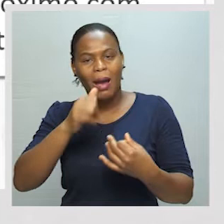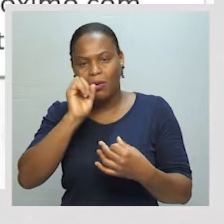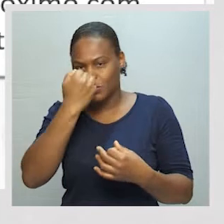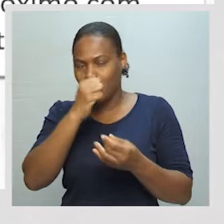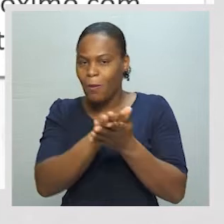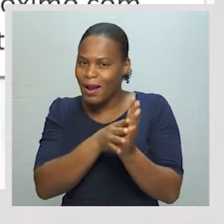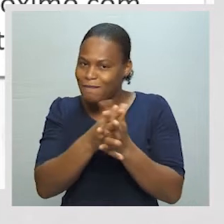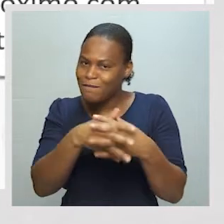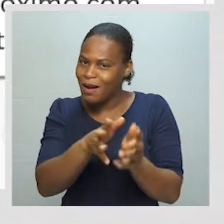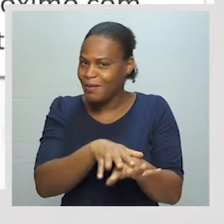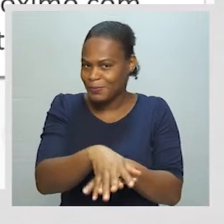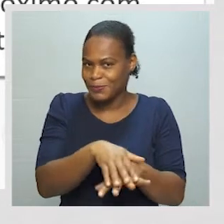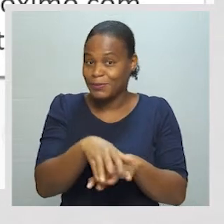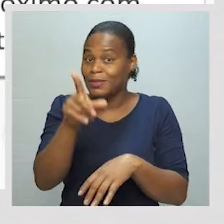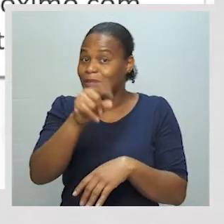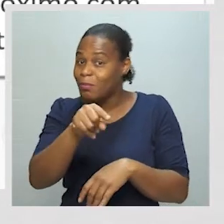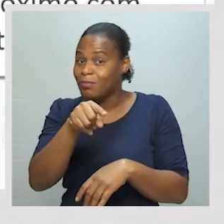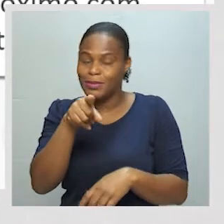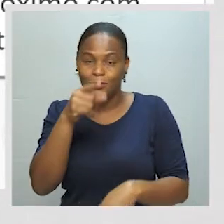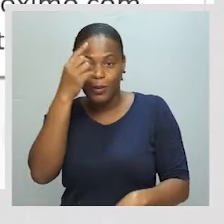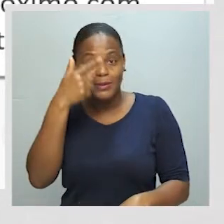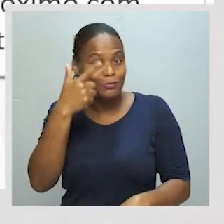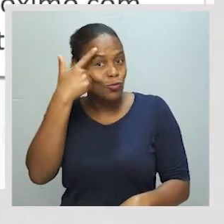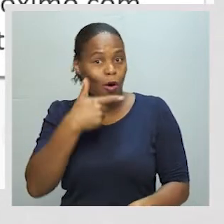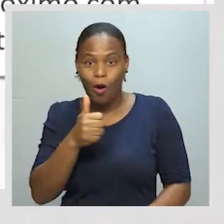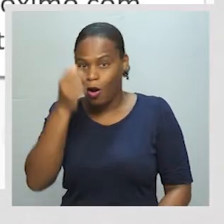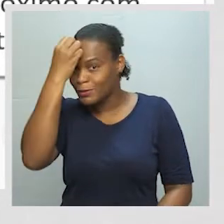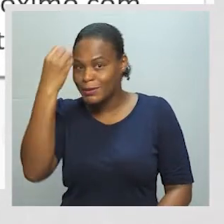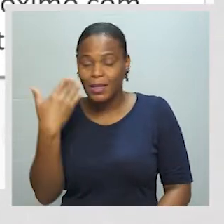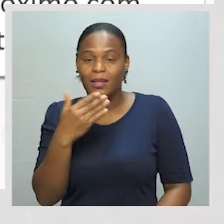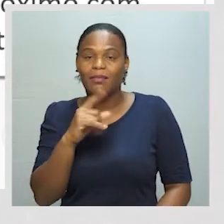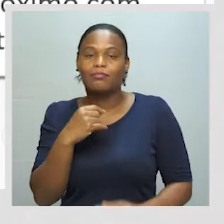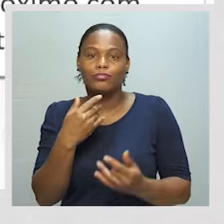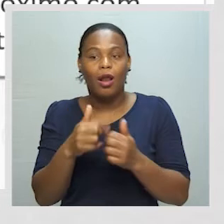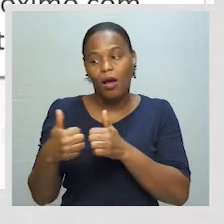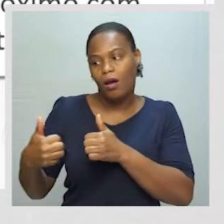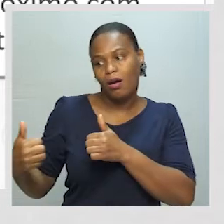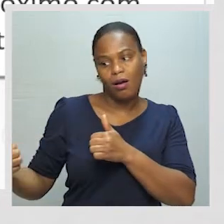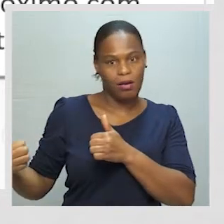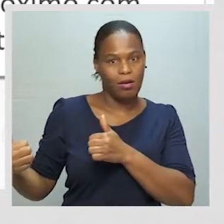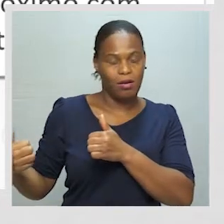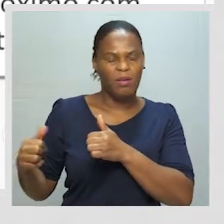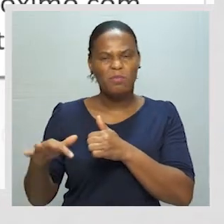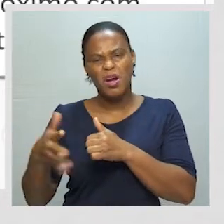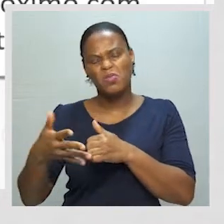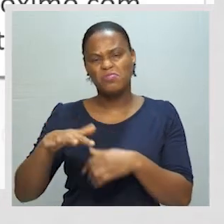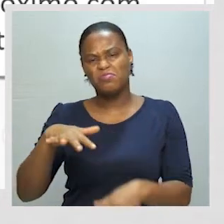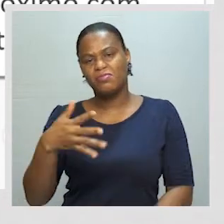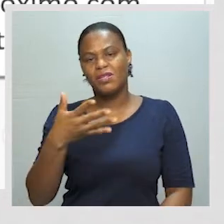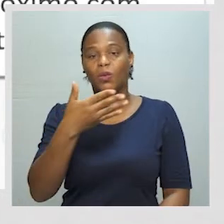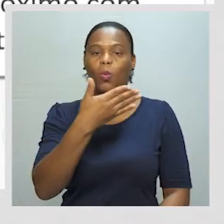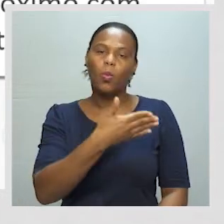água e sabão. Também não se esqueçam de dar uma distância de pelo